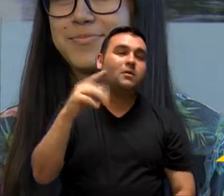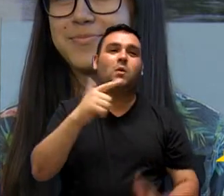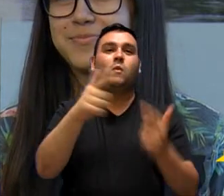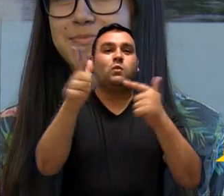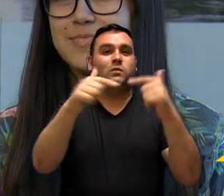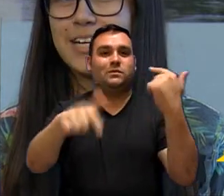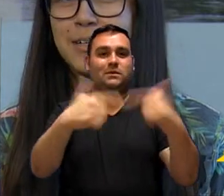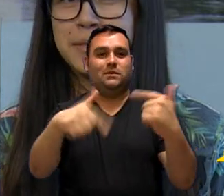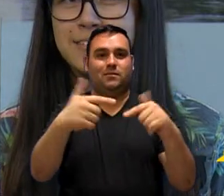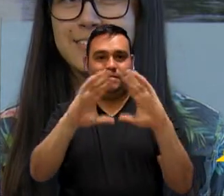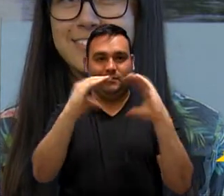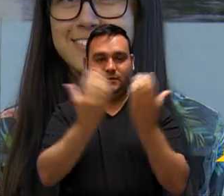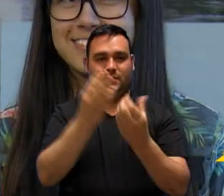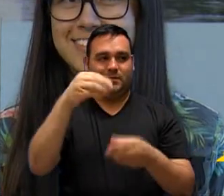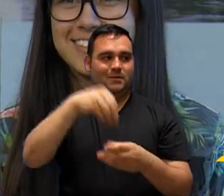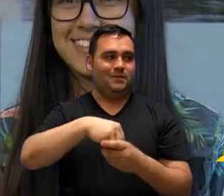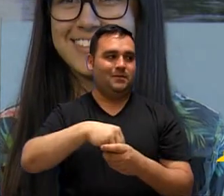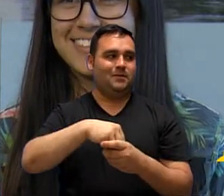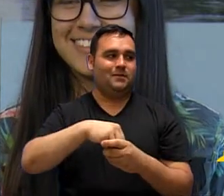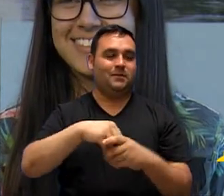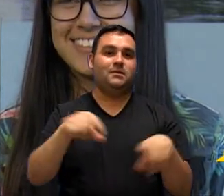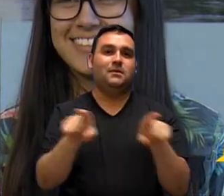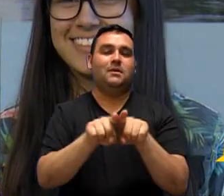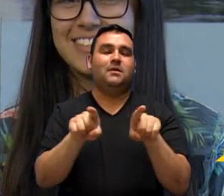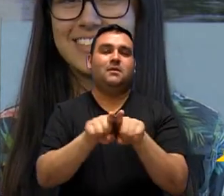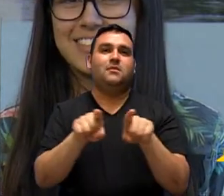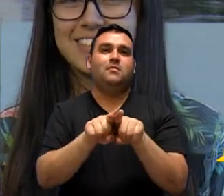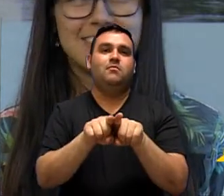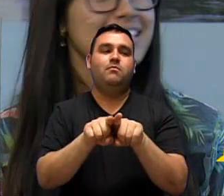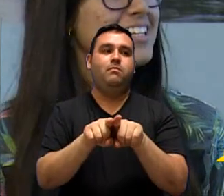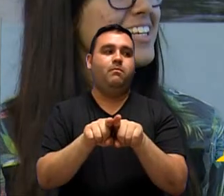funcionários da Câmara e da...